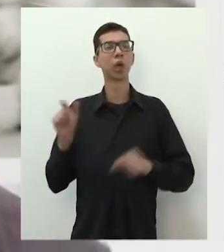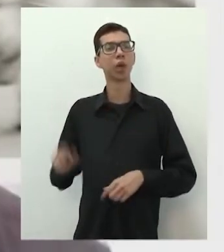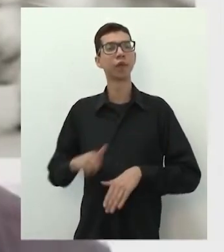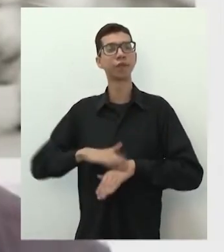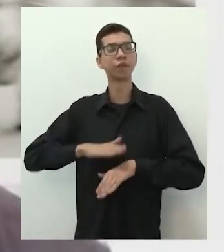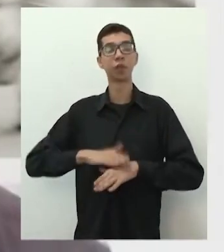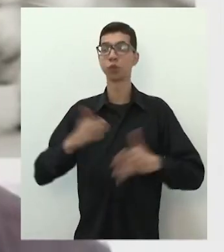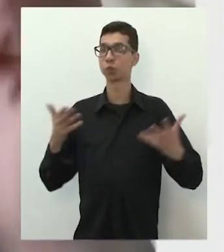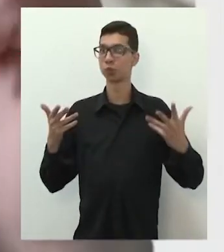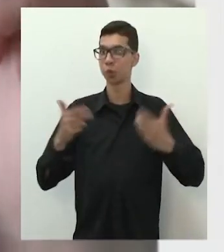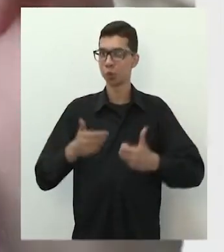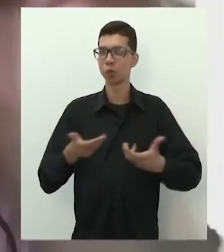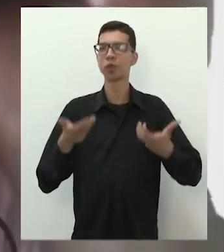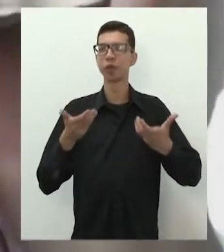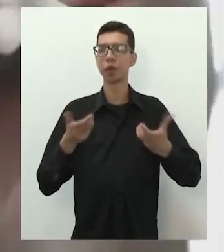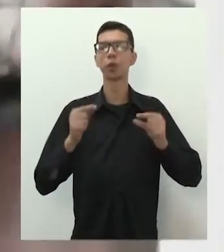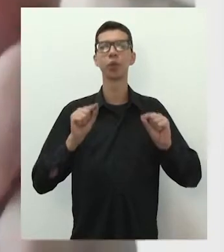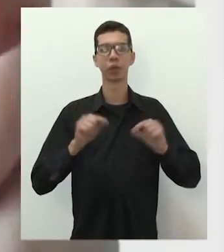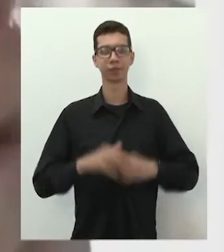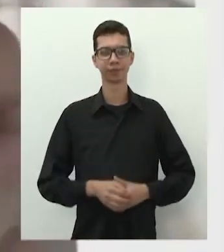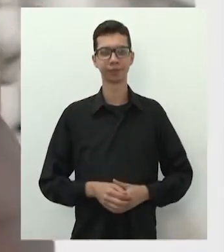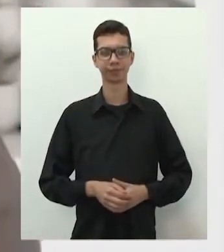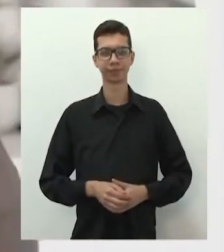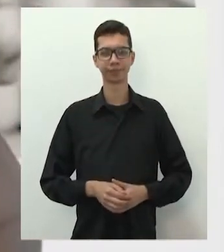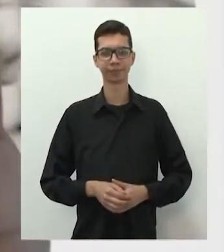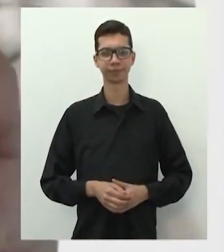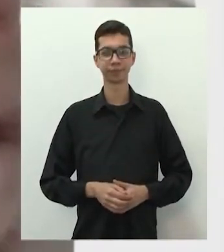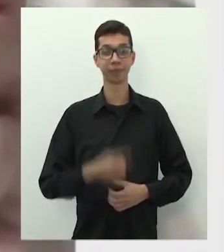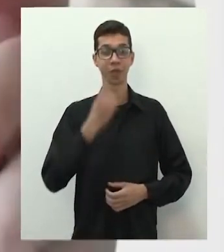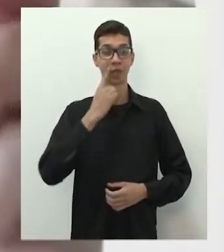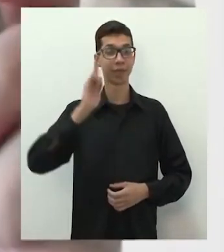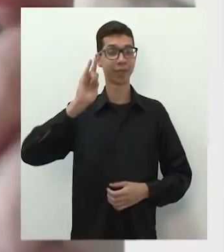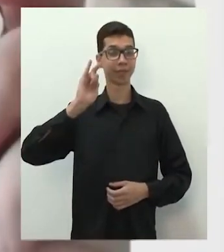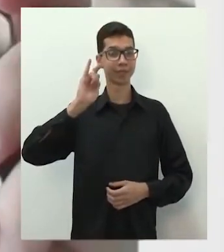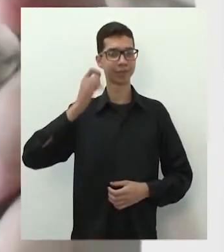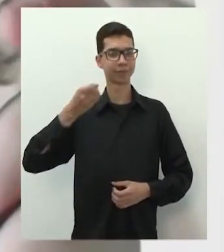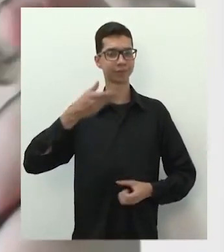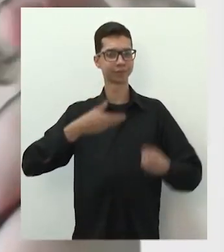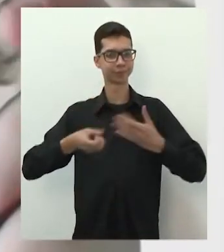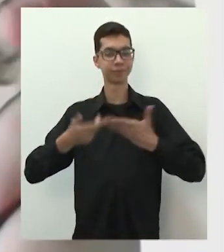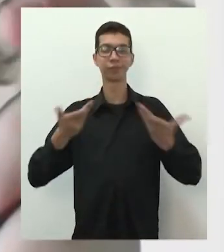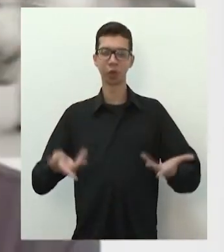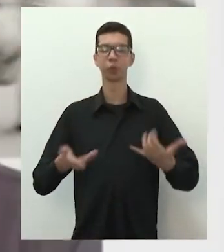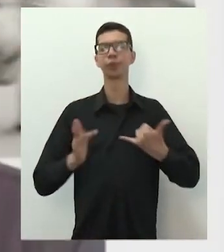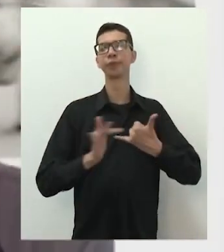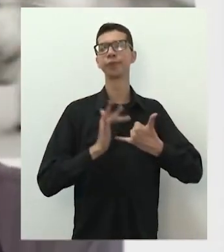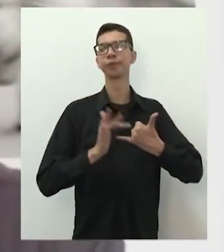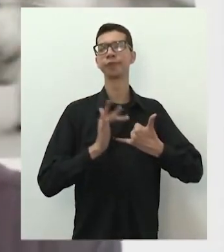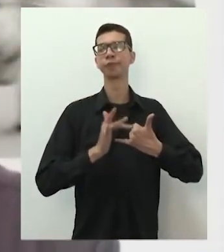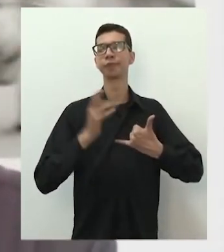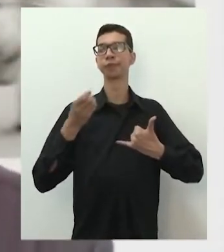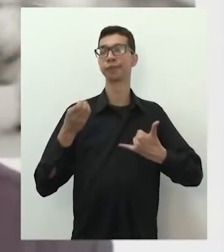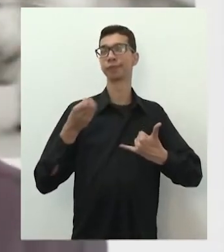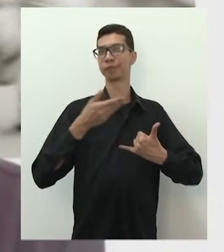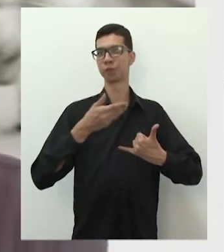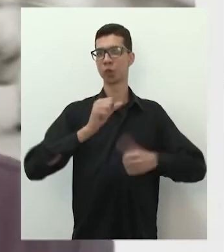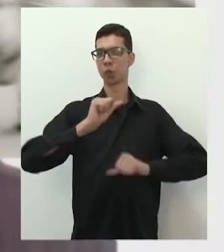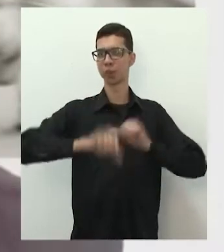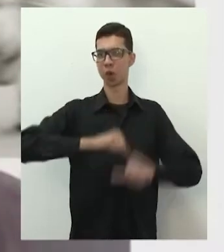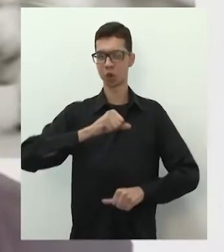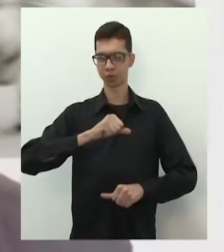tá? E consegue juntar, assim, suando um dinheirinho para fazer esse aluguel lá no Airbnb, de uma chacrinha, de uma